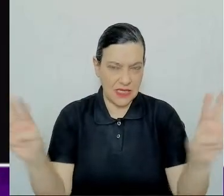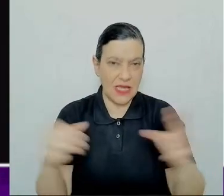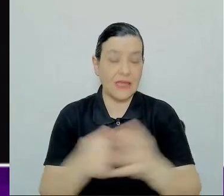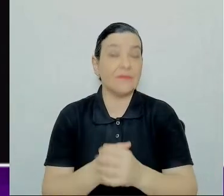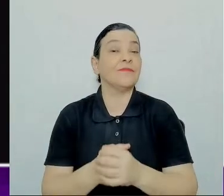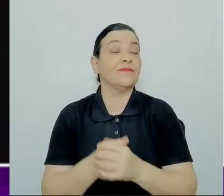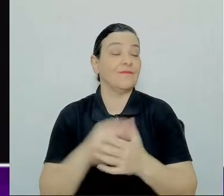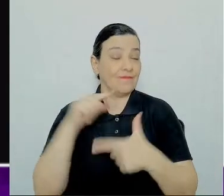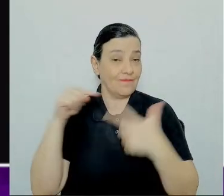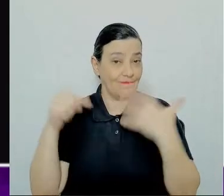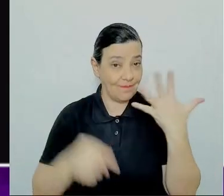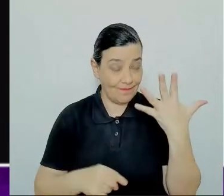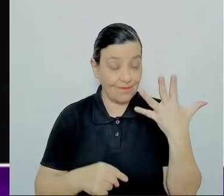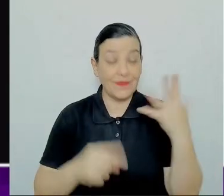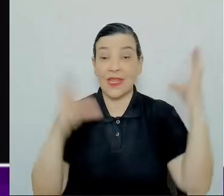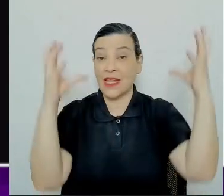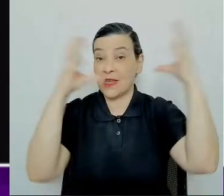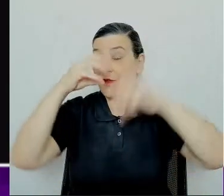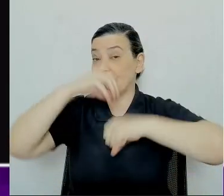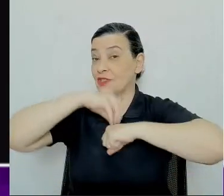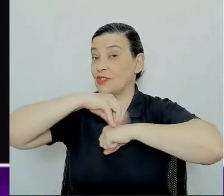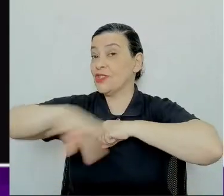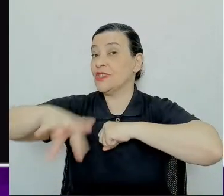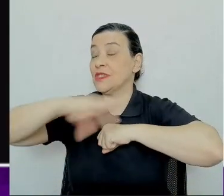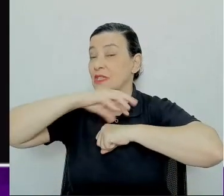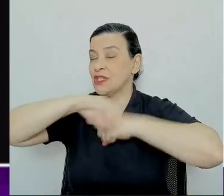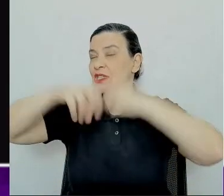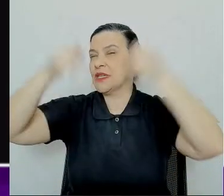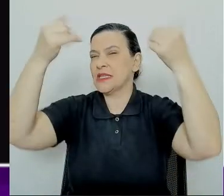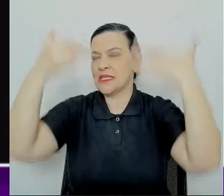entre outros. Ali ele vai me trazer todo um leque,